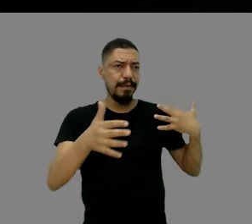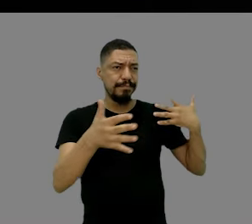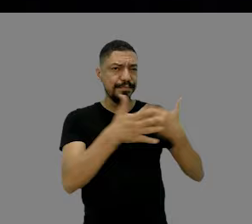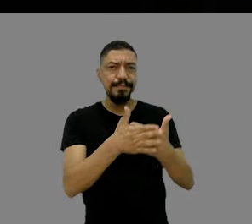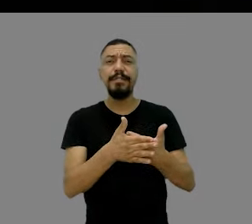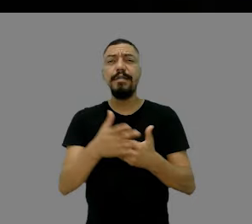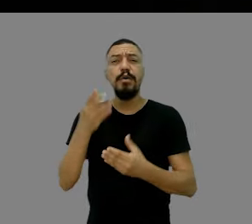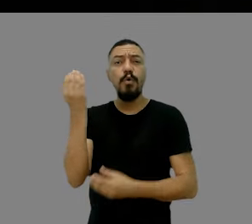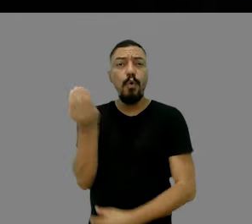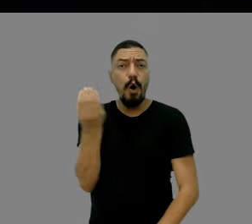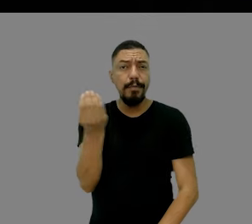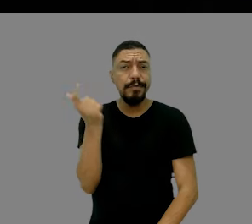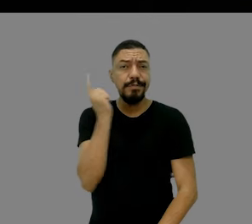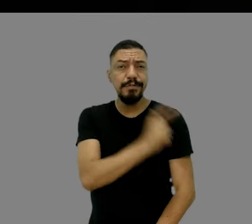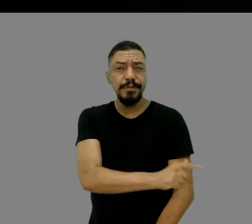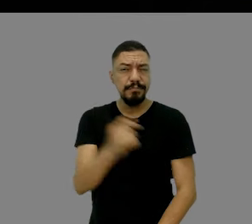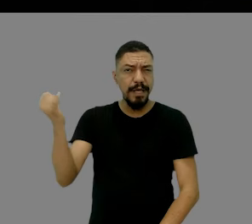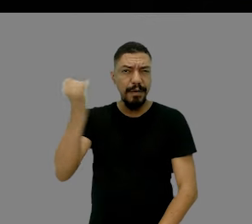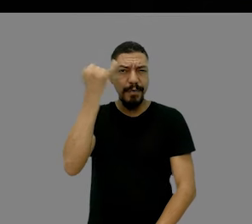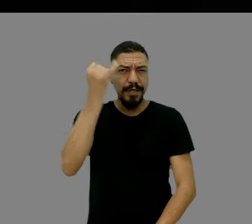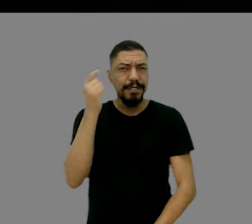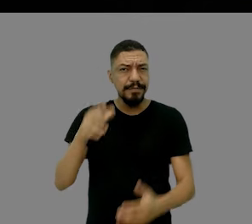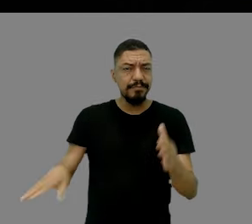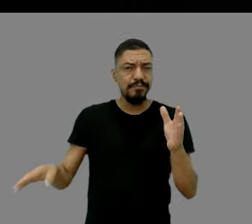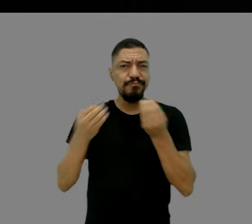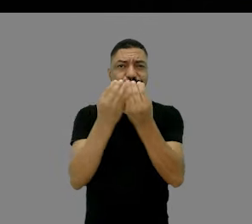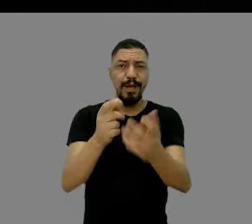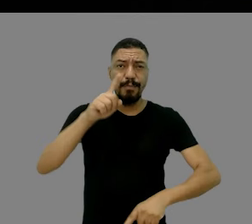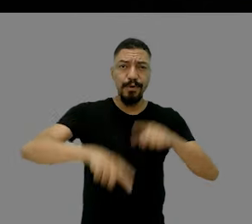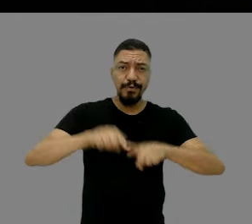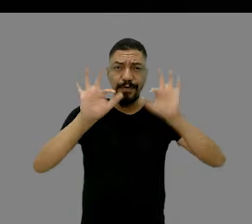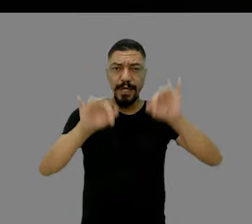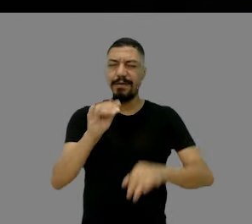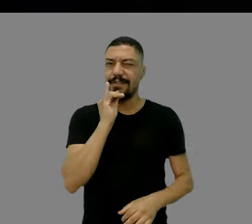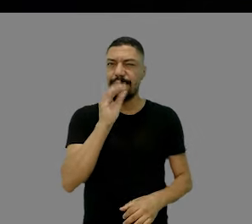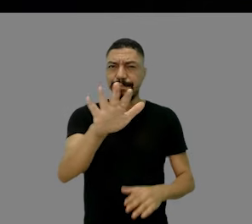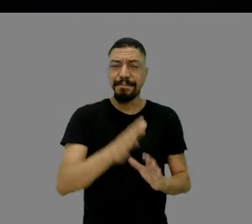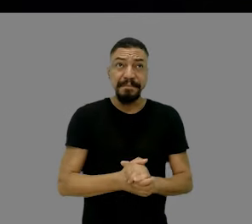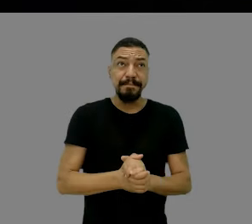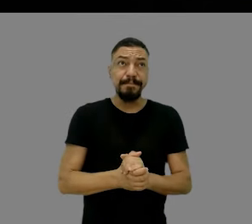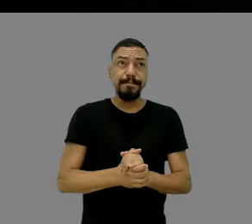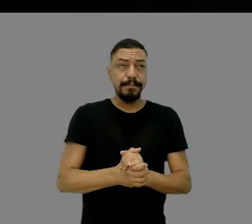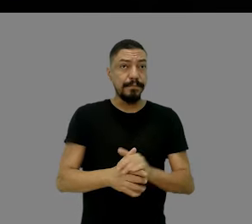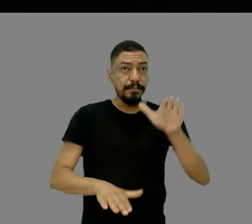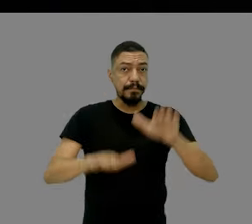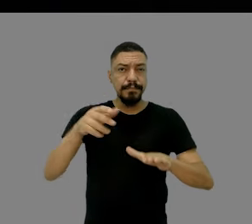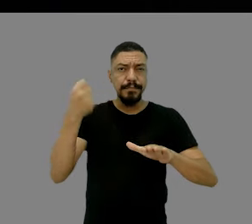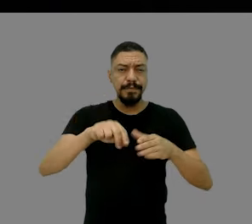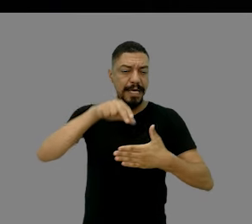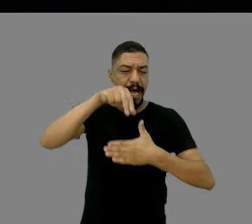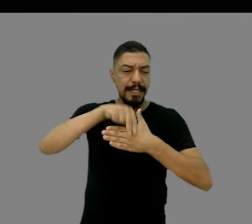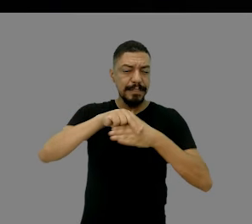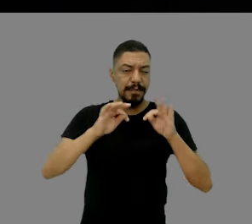Por exemplo, às vezes você não precisa anexar todos os documentos. Eu falei assim, do storyboard. No parquinho a gente não anexou o